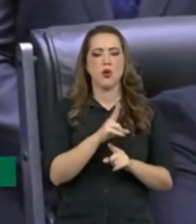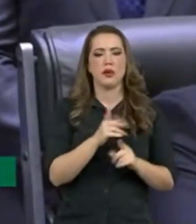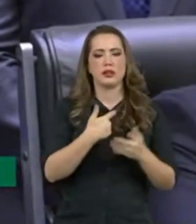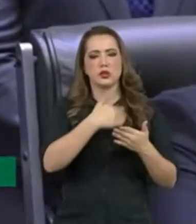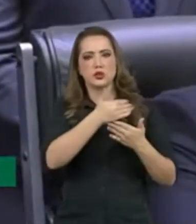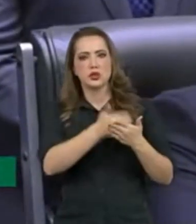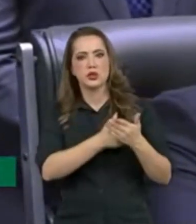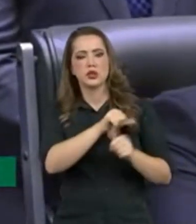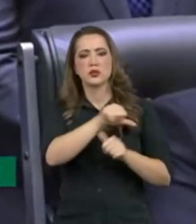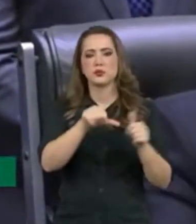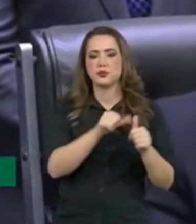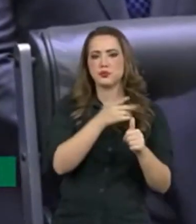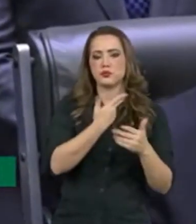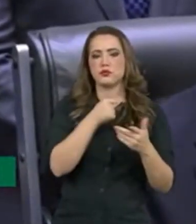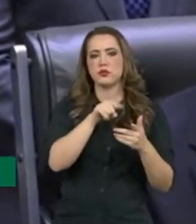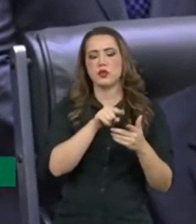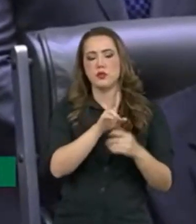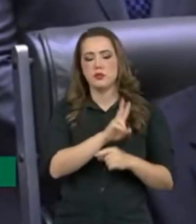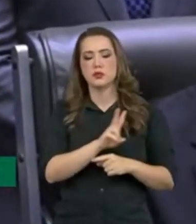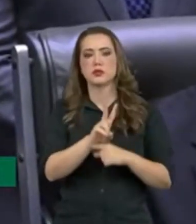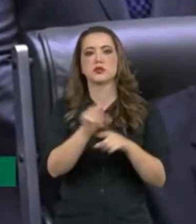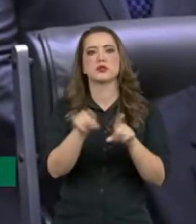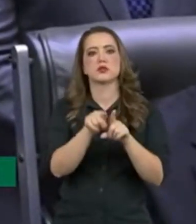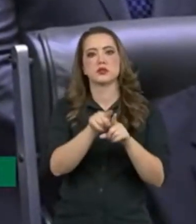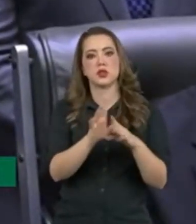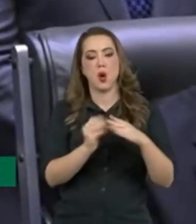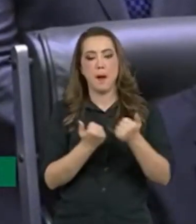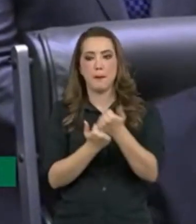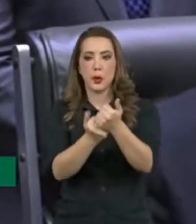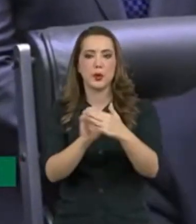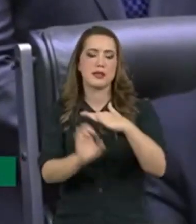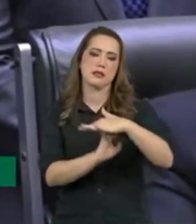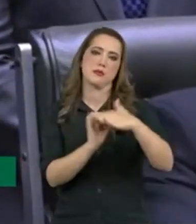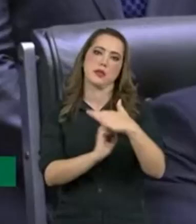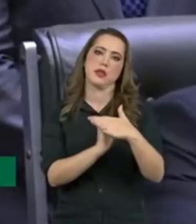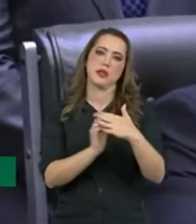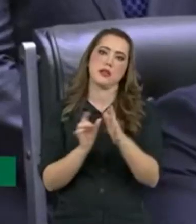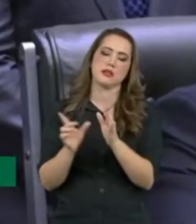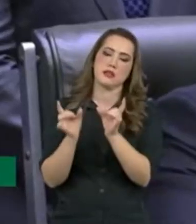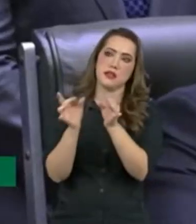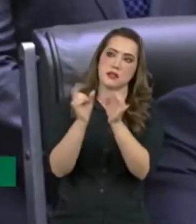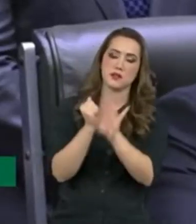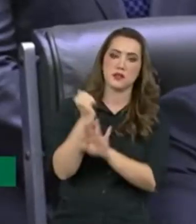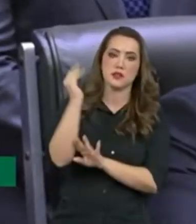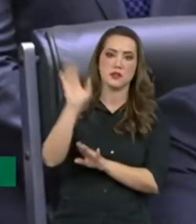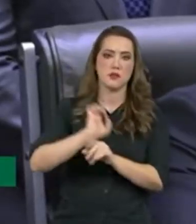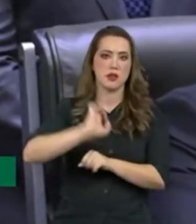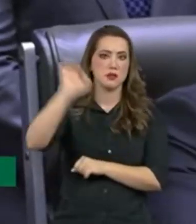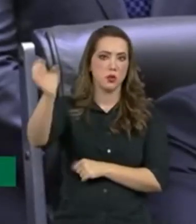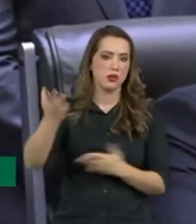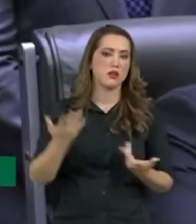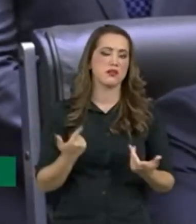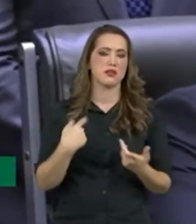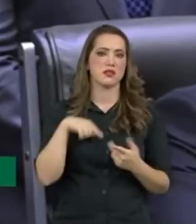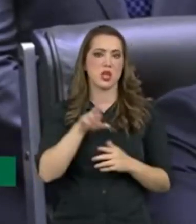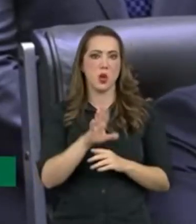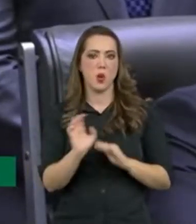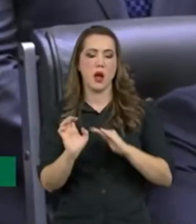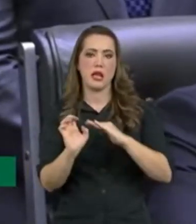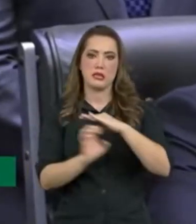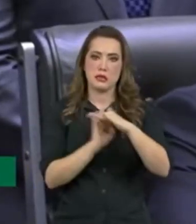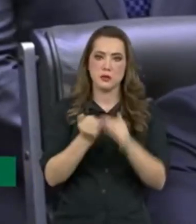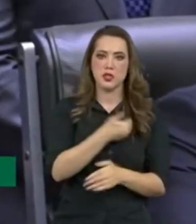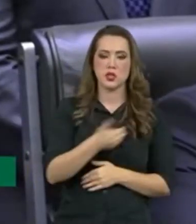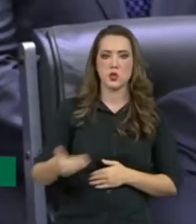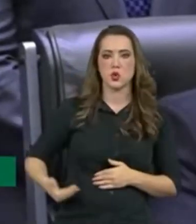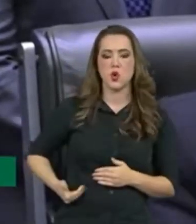públicos, do apoio às empresas, aos empreendedores e ao comércio externo. Dilapidaram as estatais e os bancos